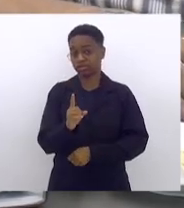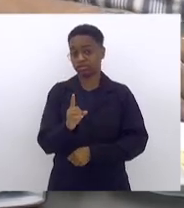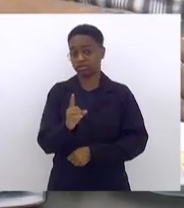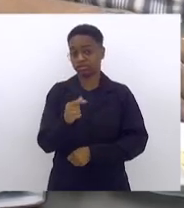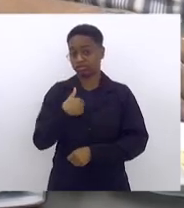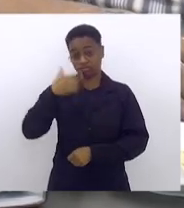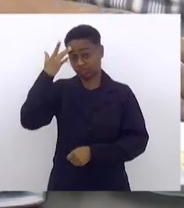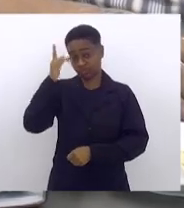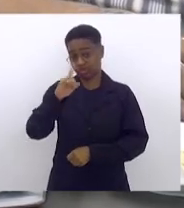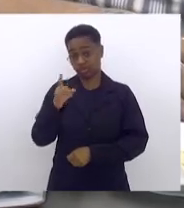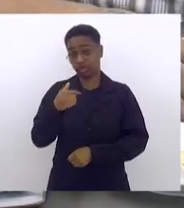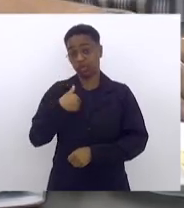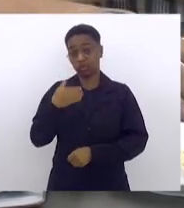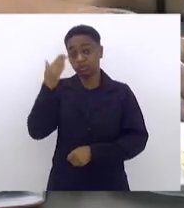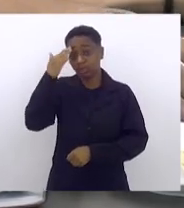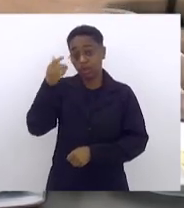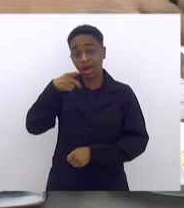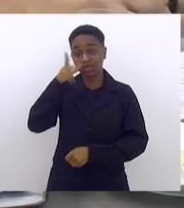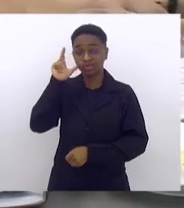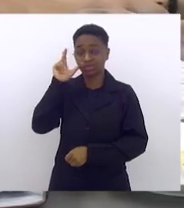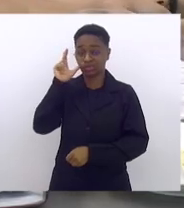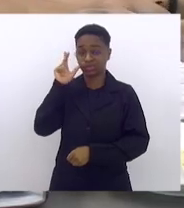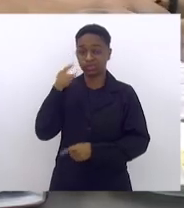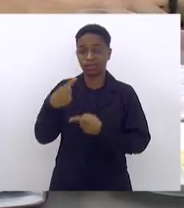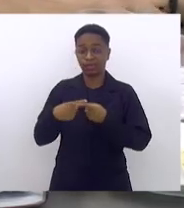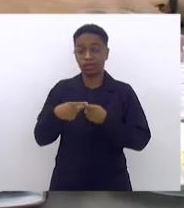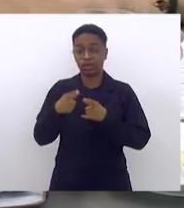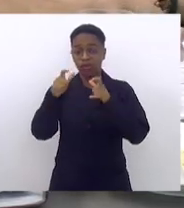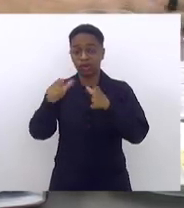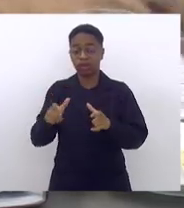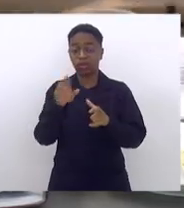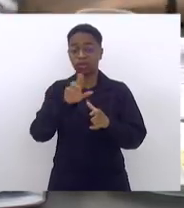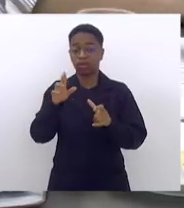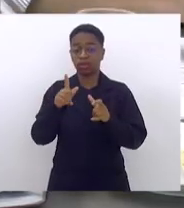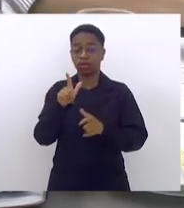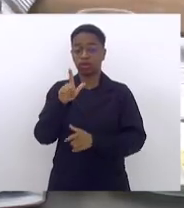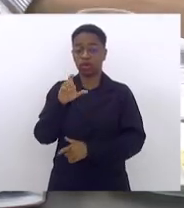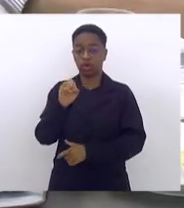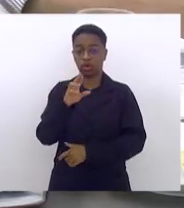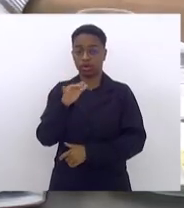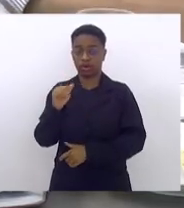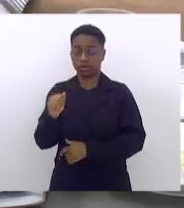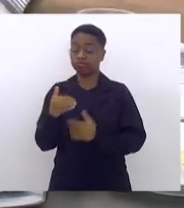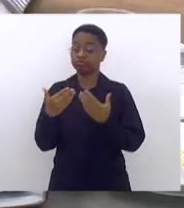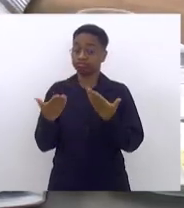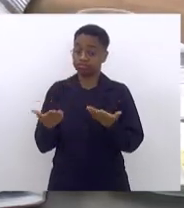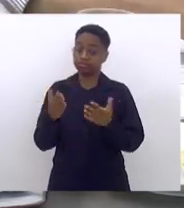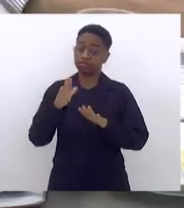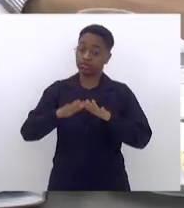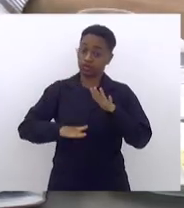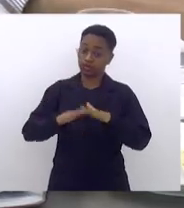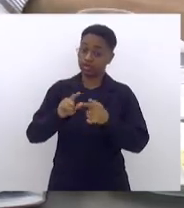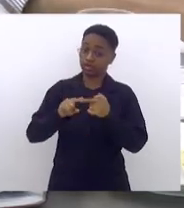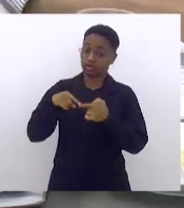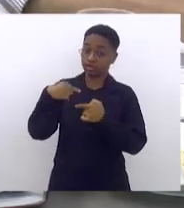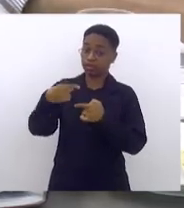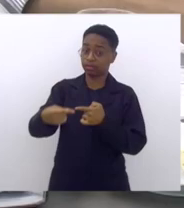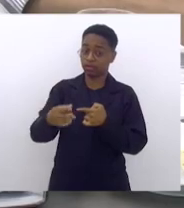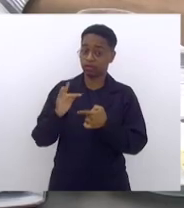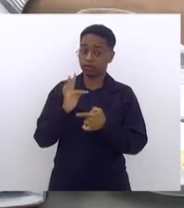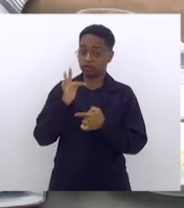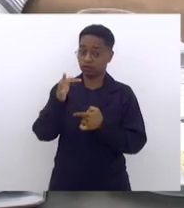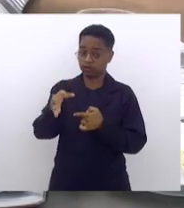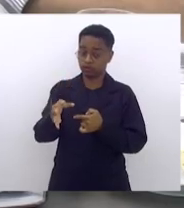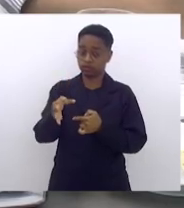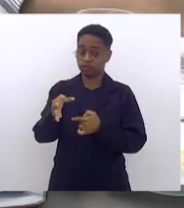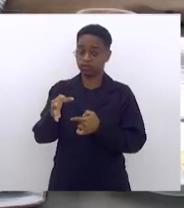eu próprio não tinha, fiquei sabendo disso anteontem, de por que esse lugar se chama Glória, para Vossa Excelência eventualmente depois fazer